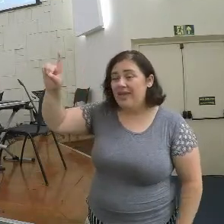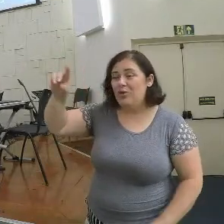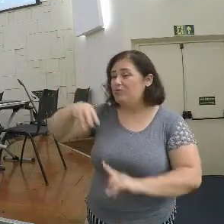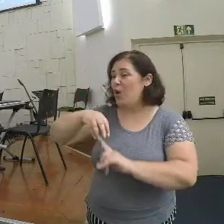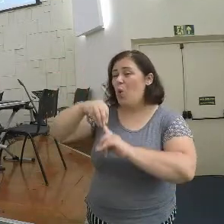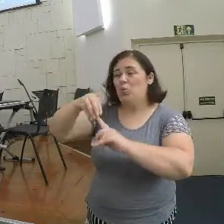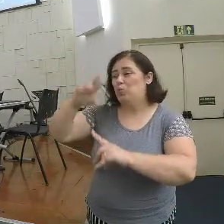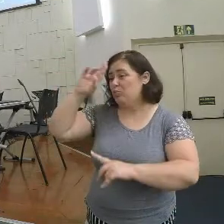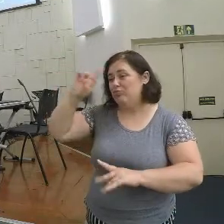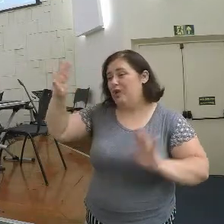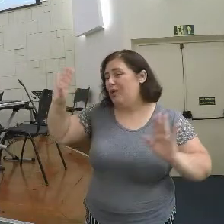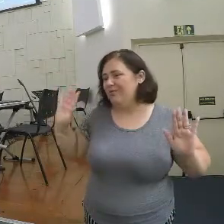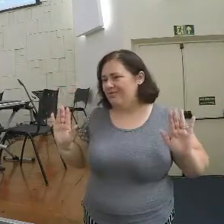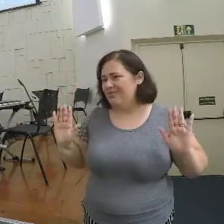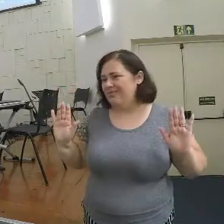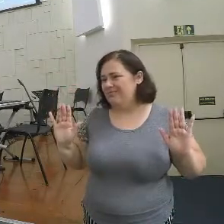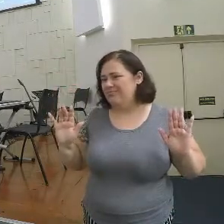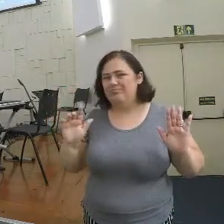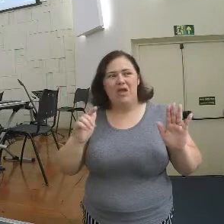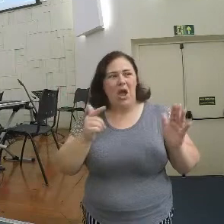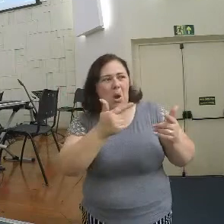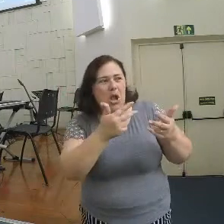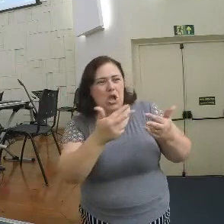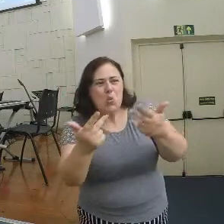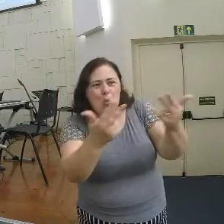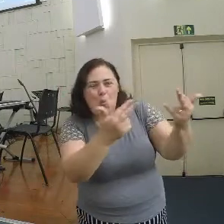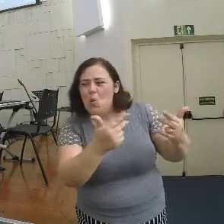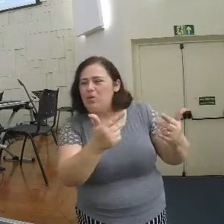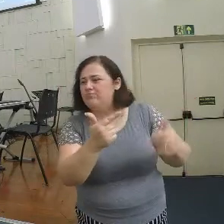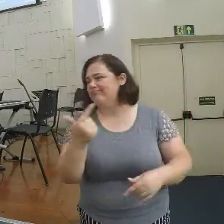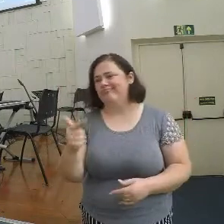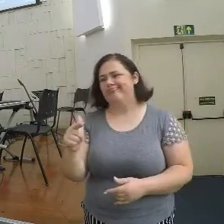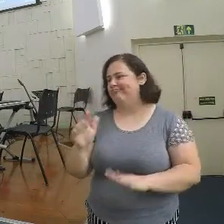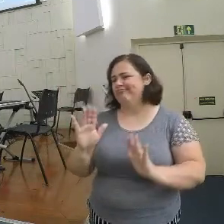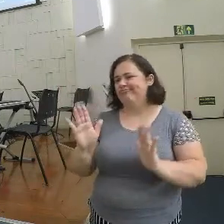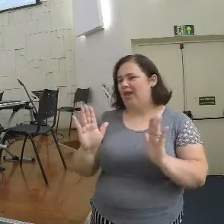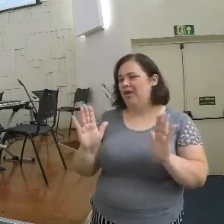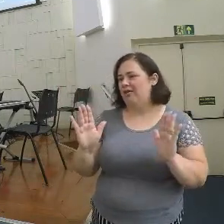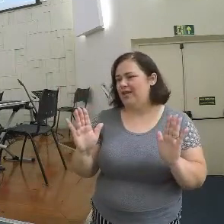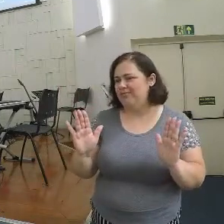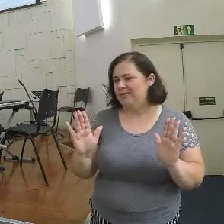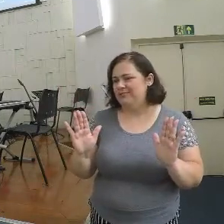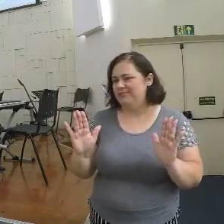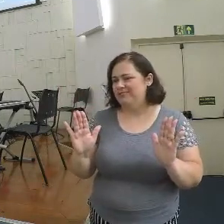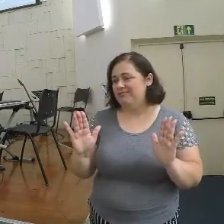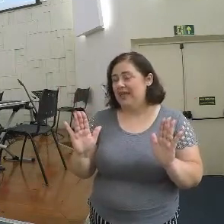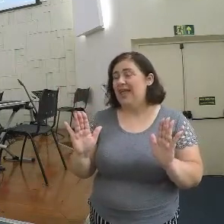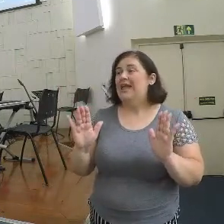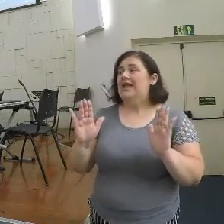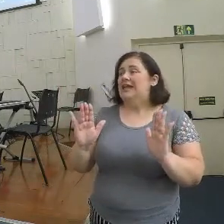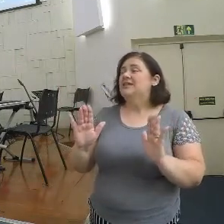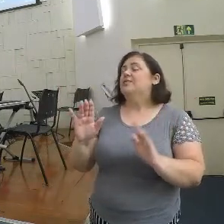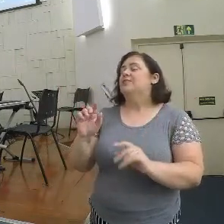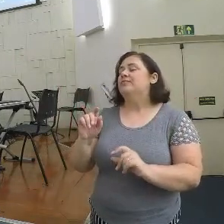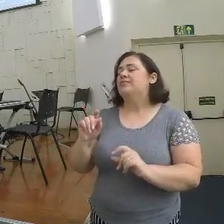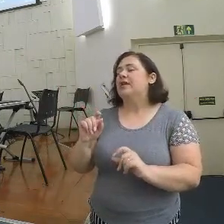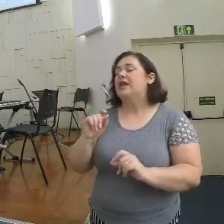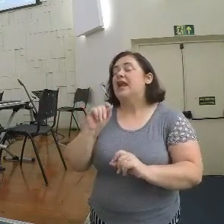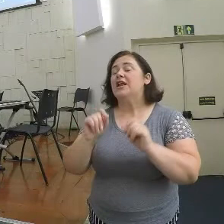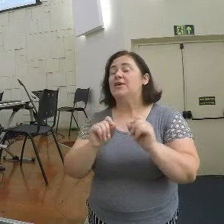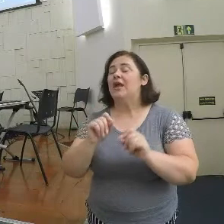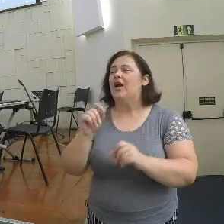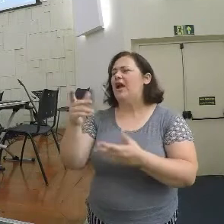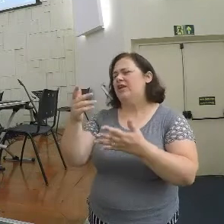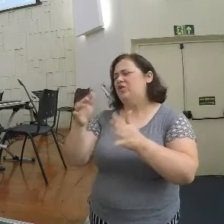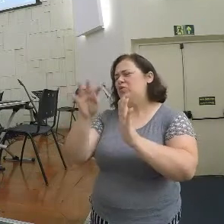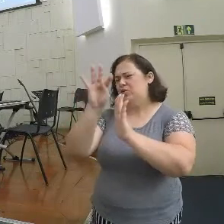do Onipotente, descansará. É o nosso Deus, o Deus Altíssimo, que saiu ao encontro de Abraão. Aí o